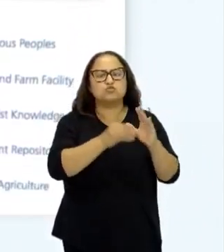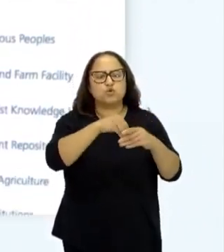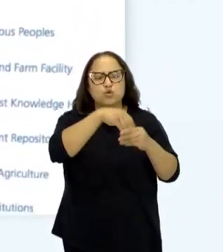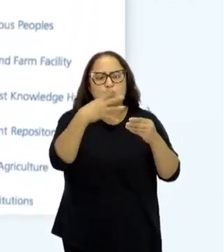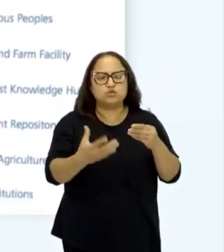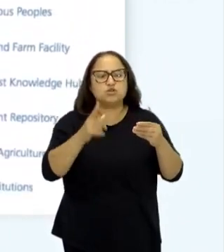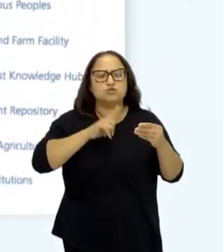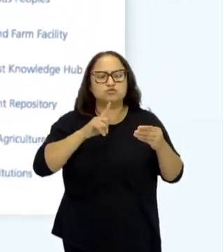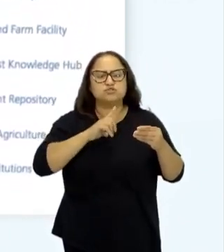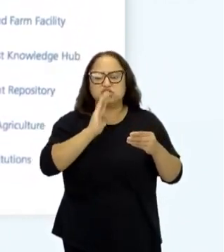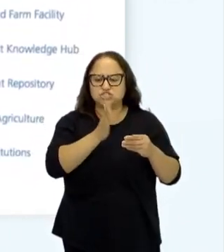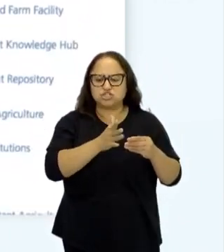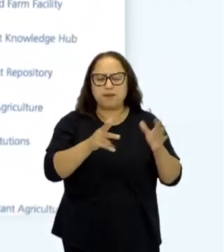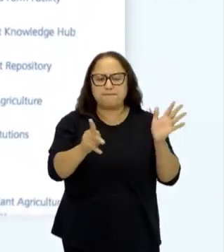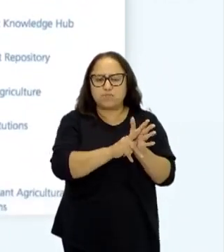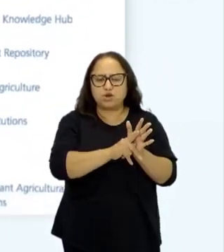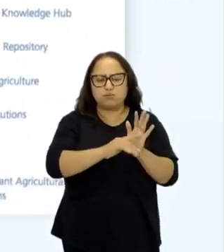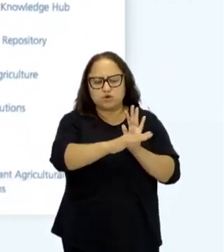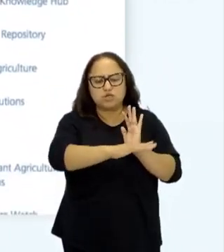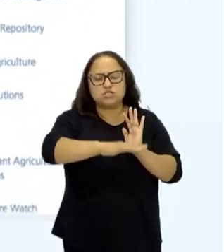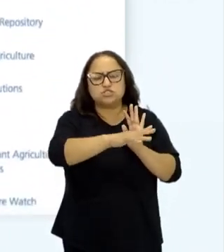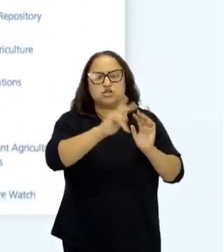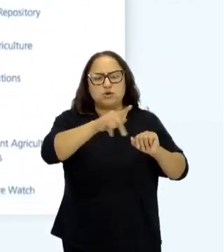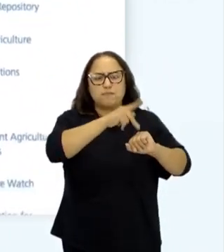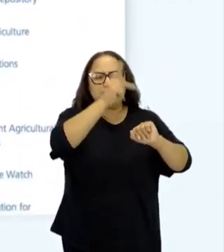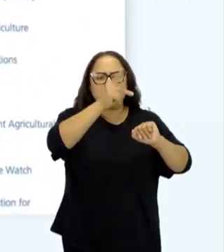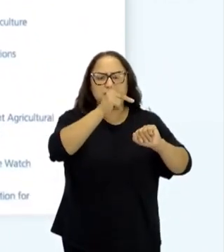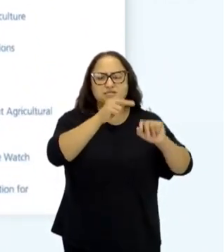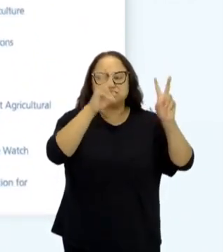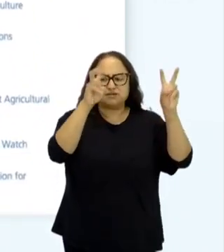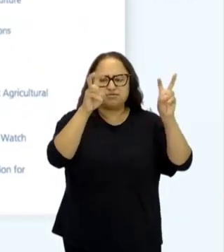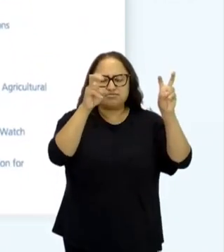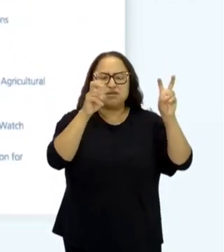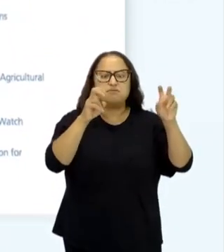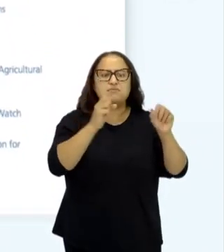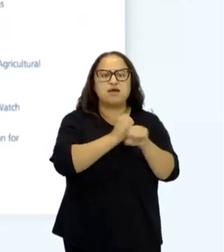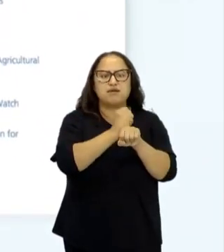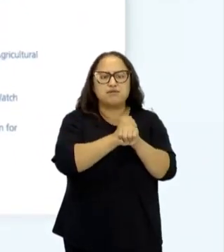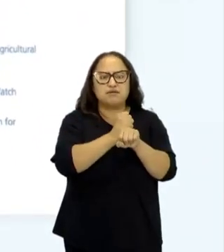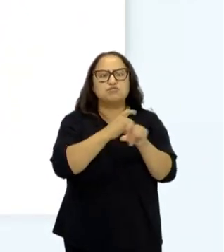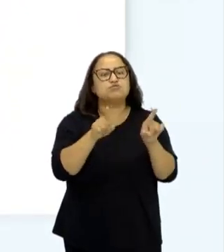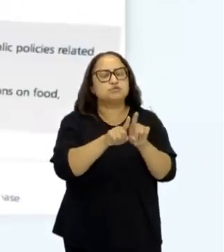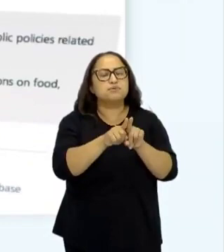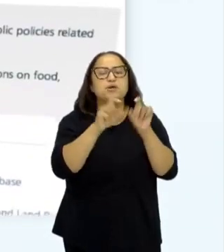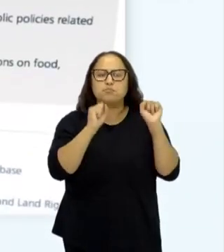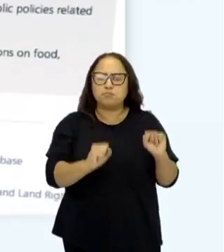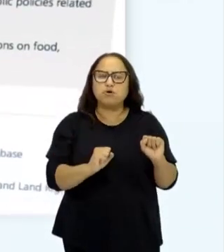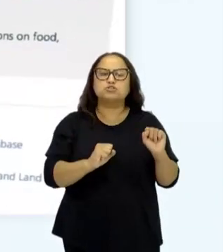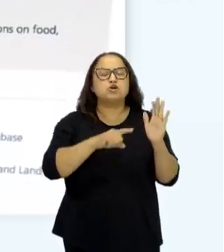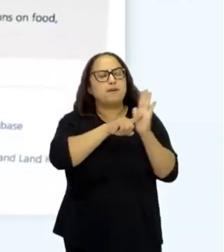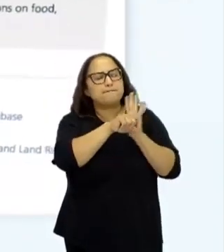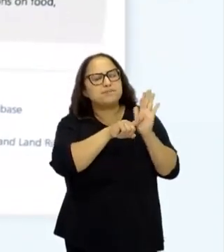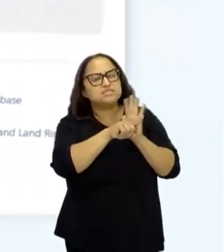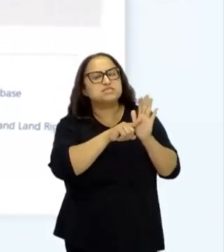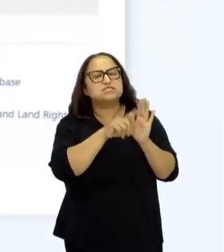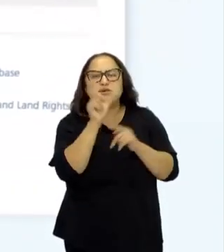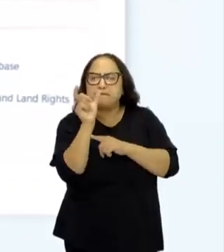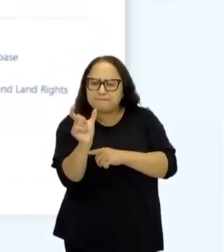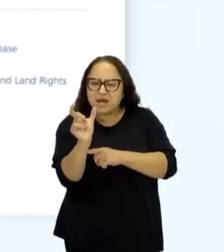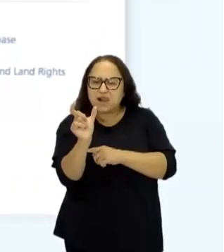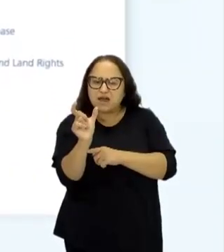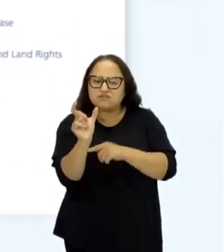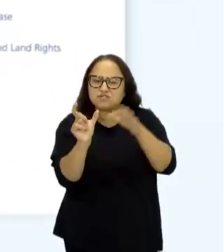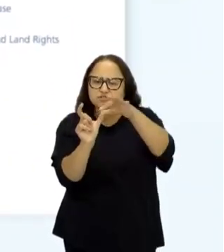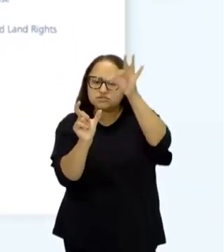e classificado por região, país, tema e ano. Também é possível fazer uma pesquisa específica com palavras-chave e